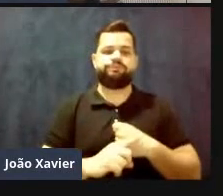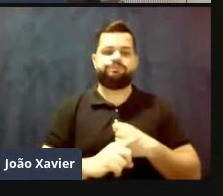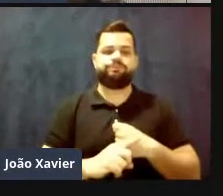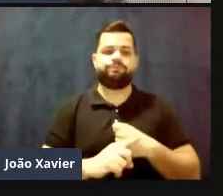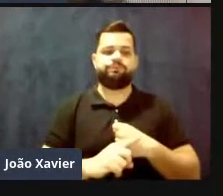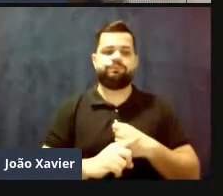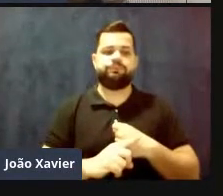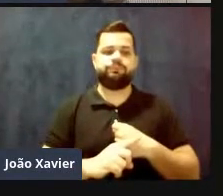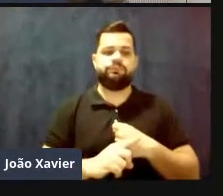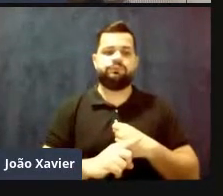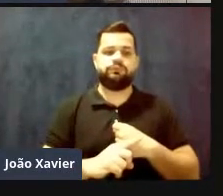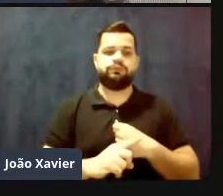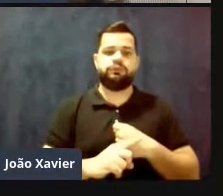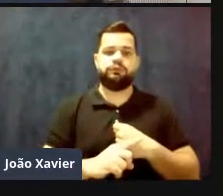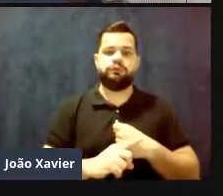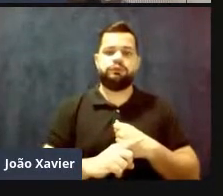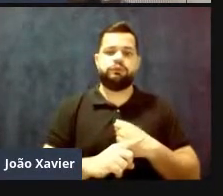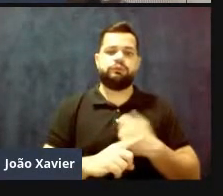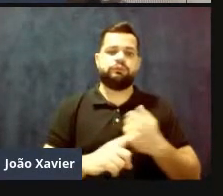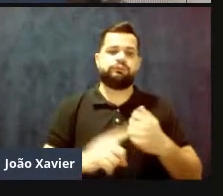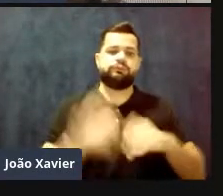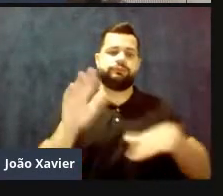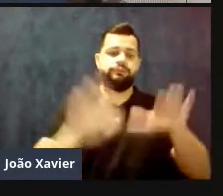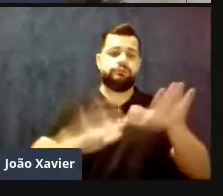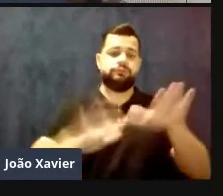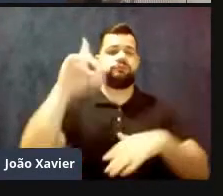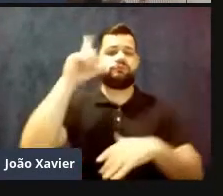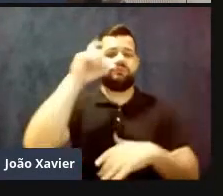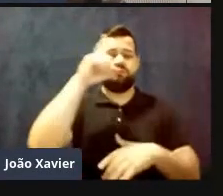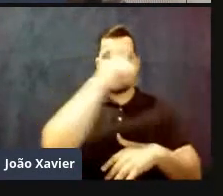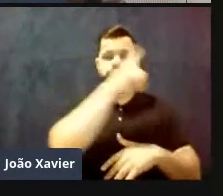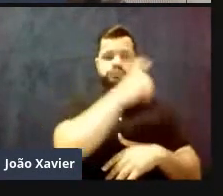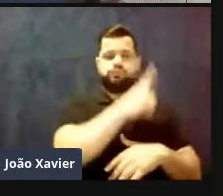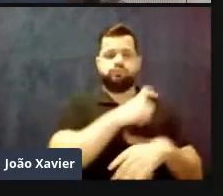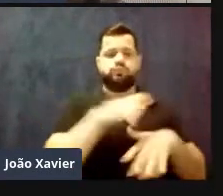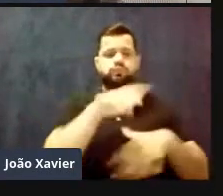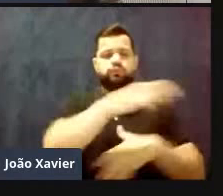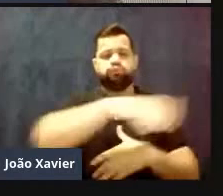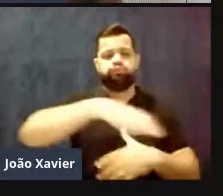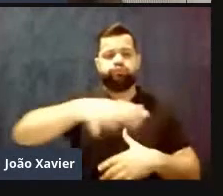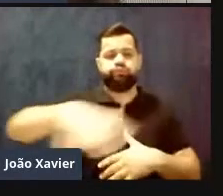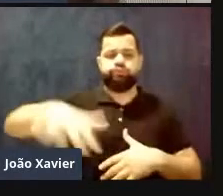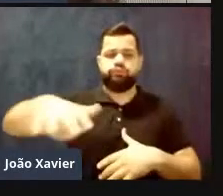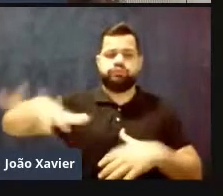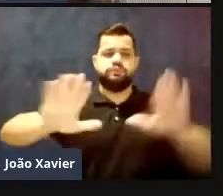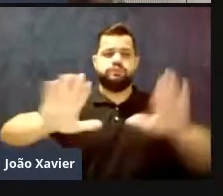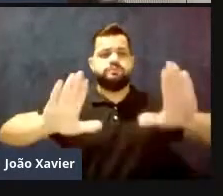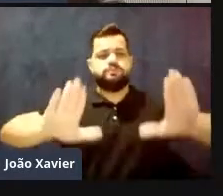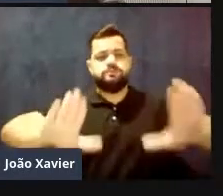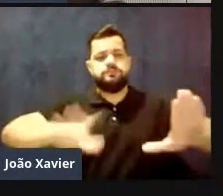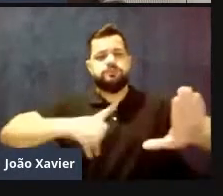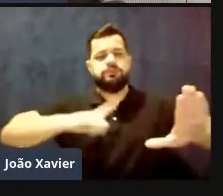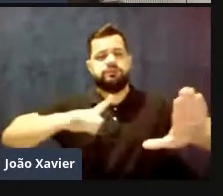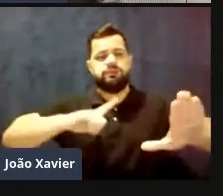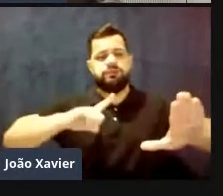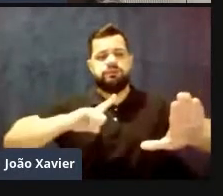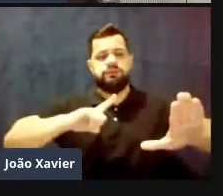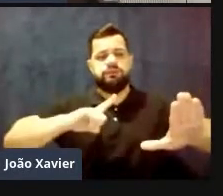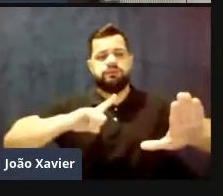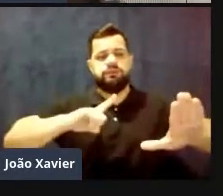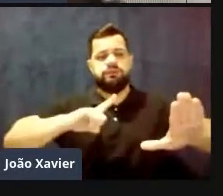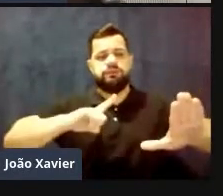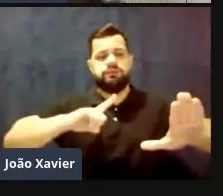tivemos dificuldades, como todo grande espaço teve. Quantas doações recebemos? Nessa imagem eu trouxe algumas para